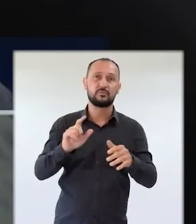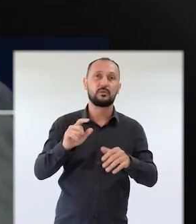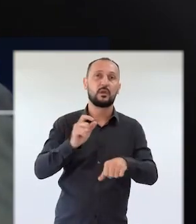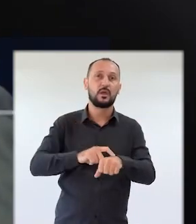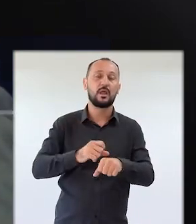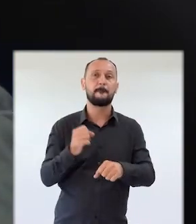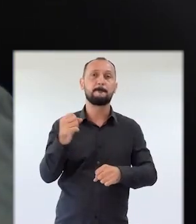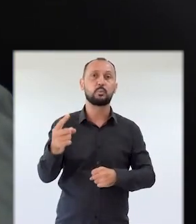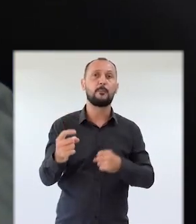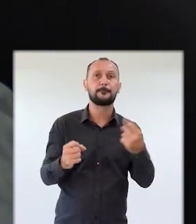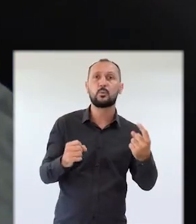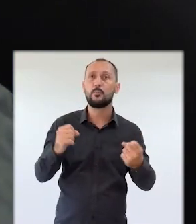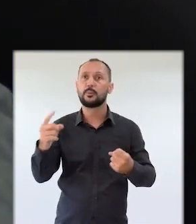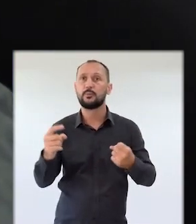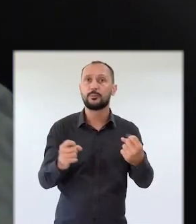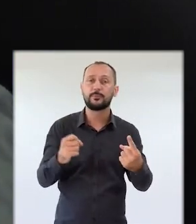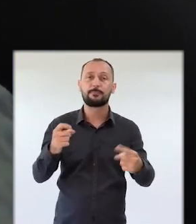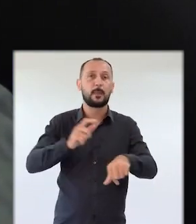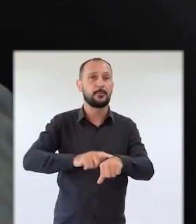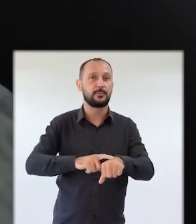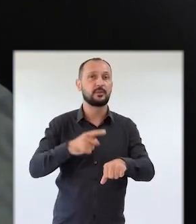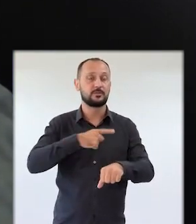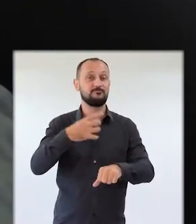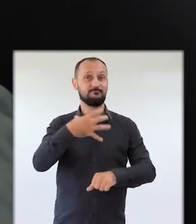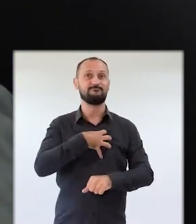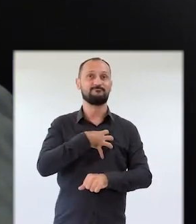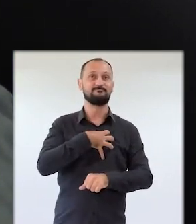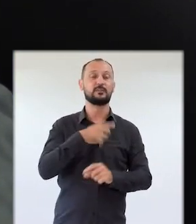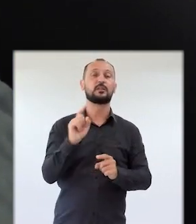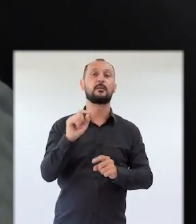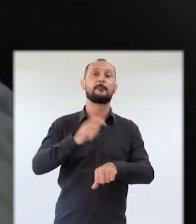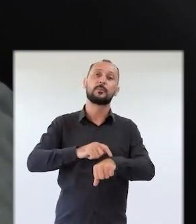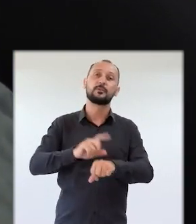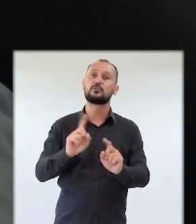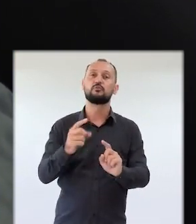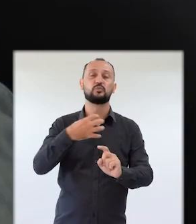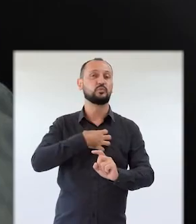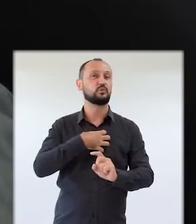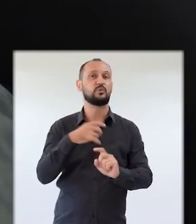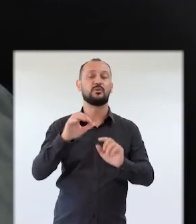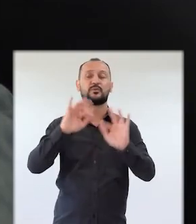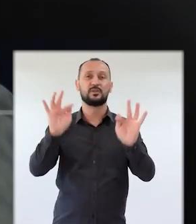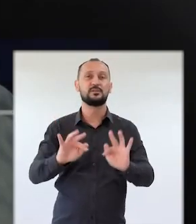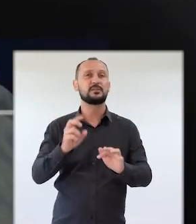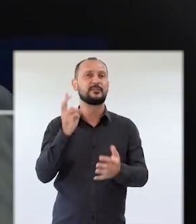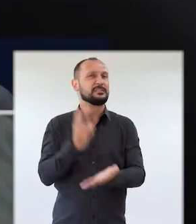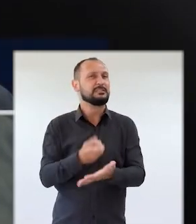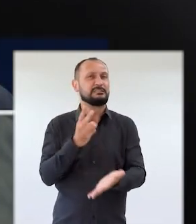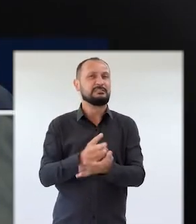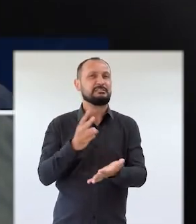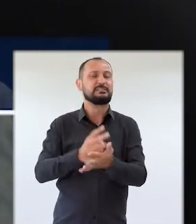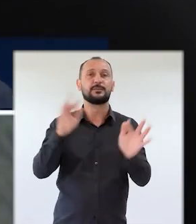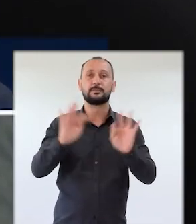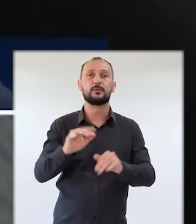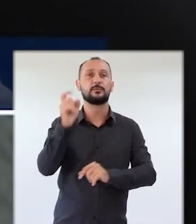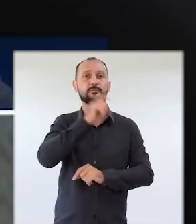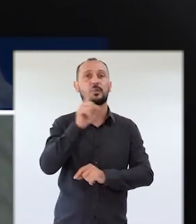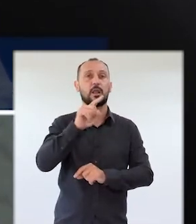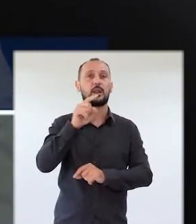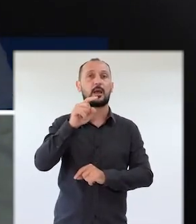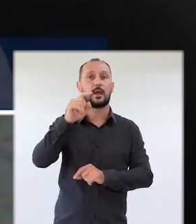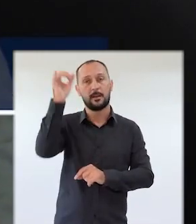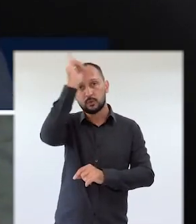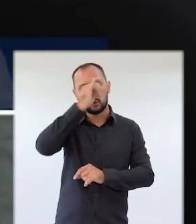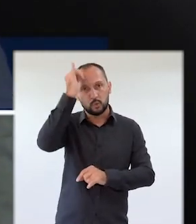ela não vem sempre. A felicidade é uma ocorrência eventual. Há momentos que nós o somos e outros que não o somos. Uma pessoa que